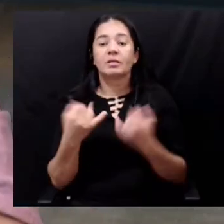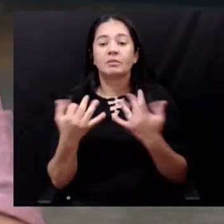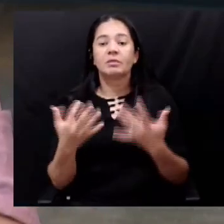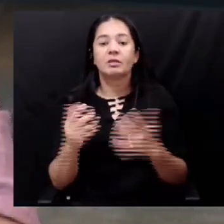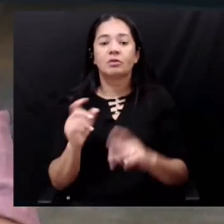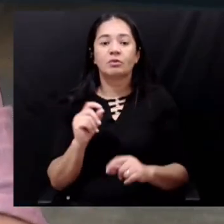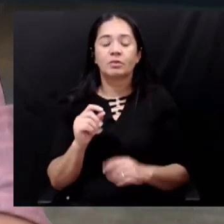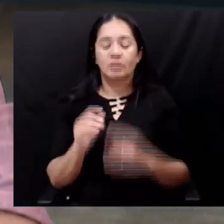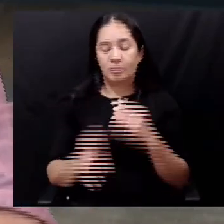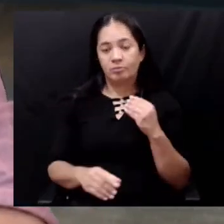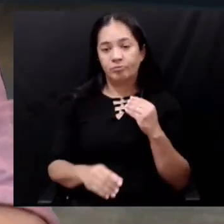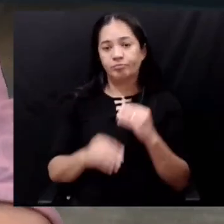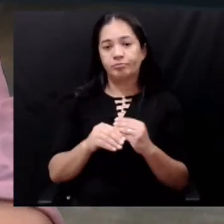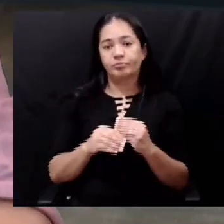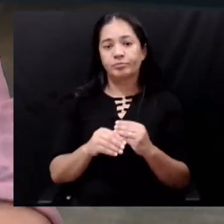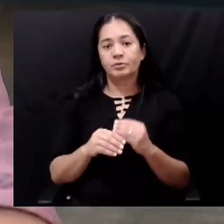proposta